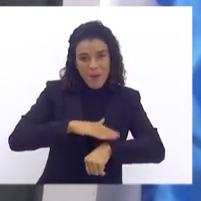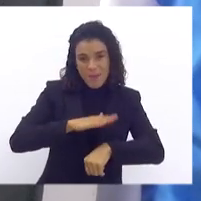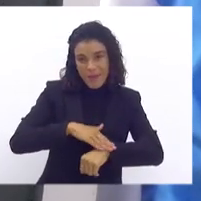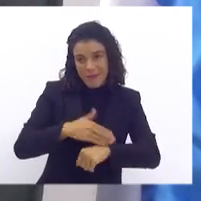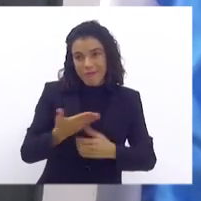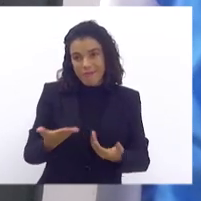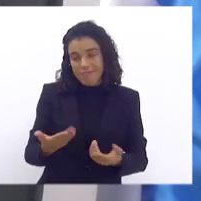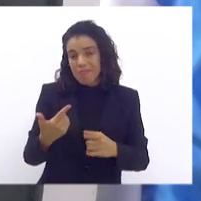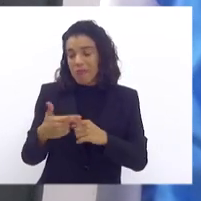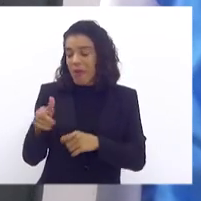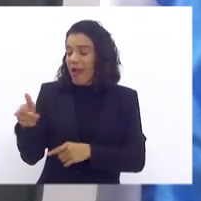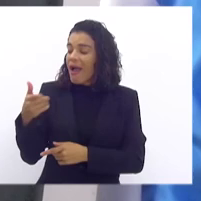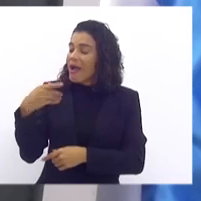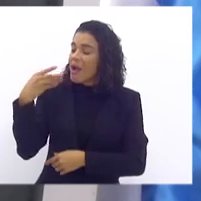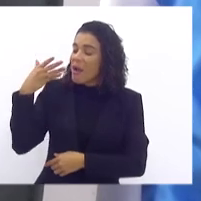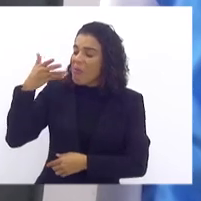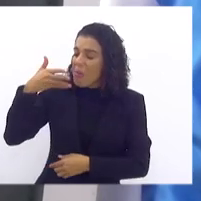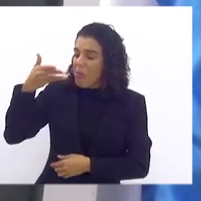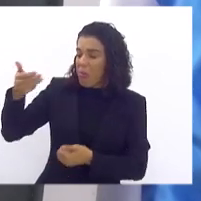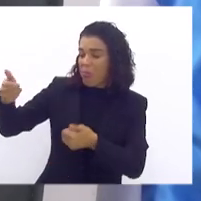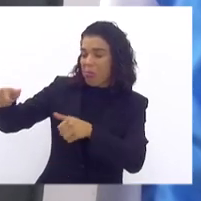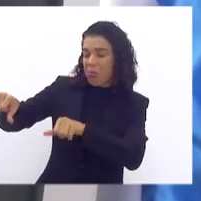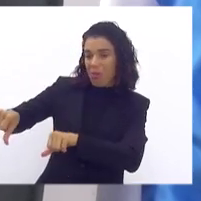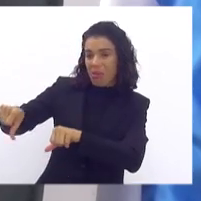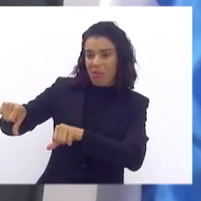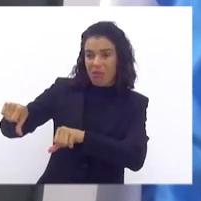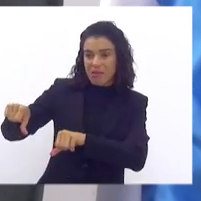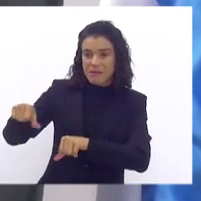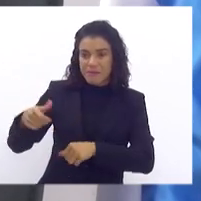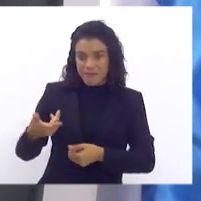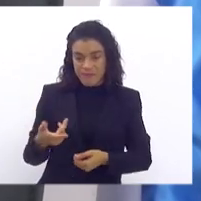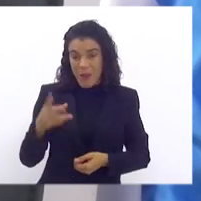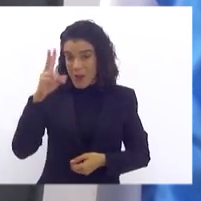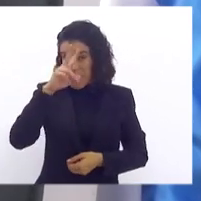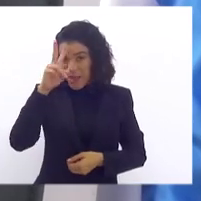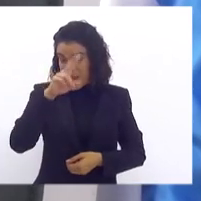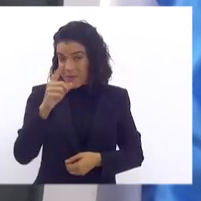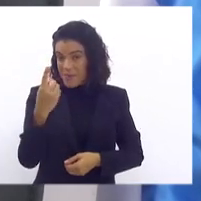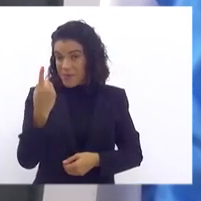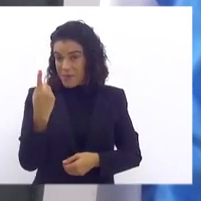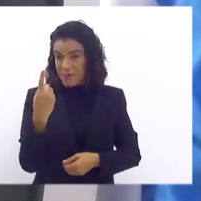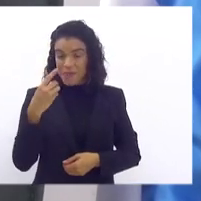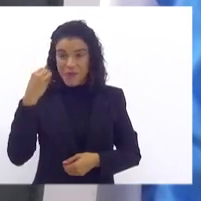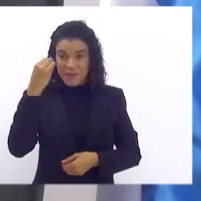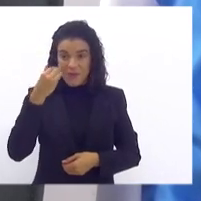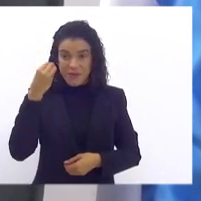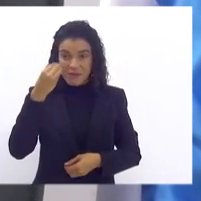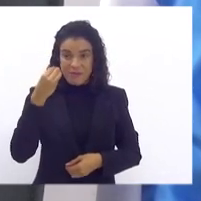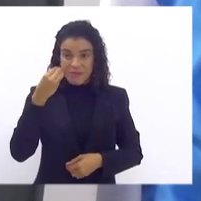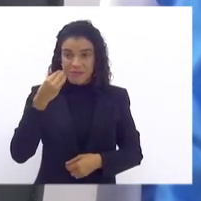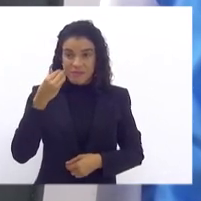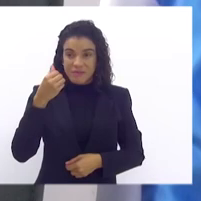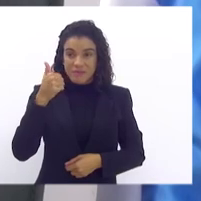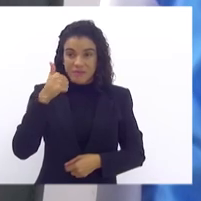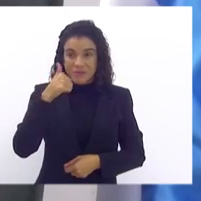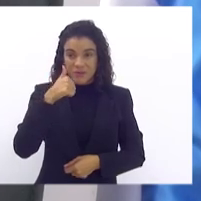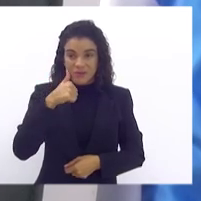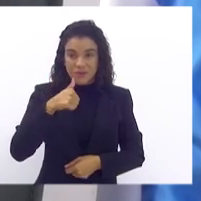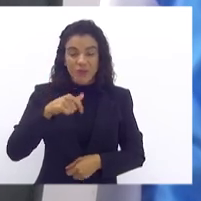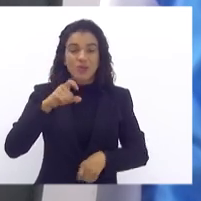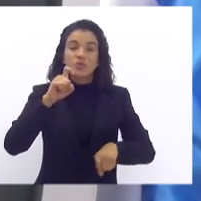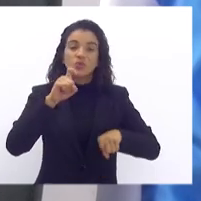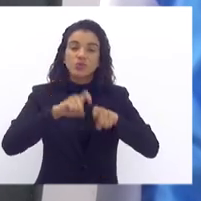é desqualificada, e eu me lembro bem do episódio trazido pela senhora do